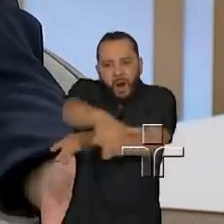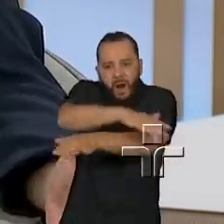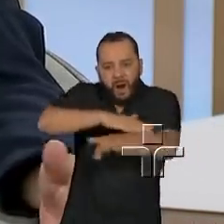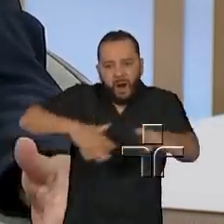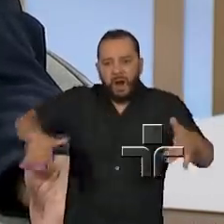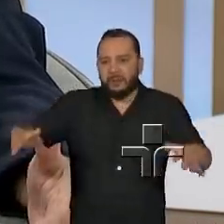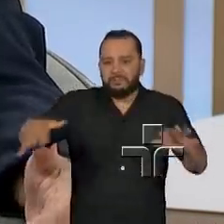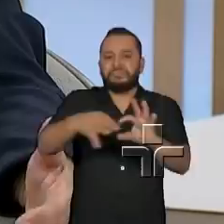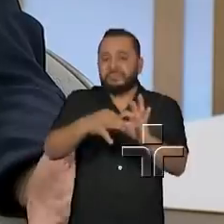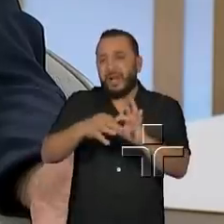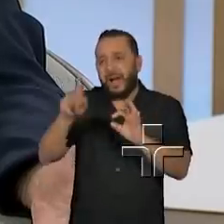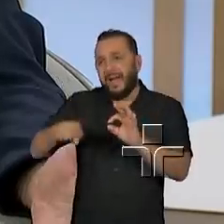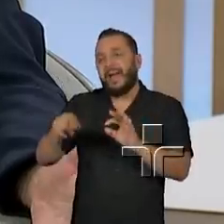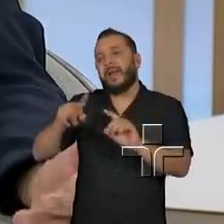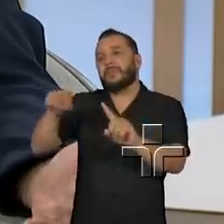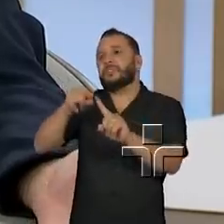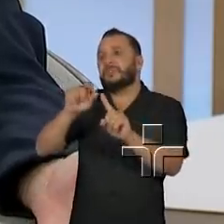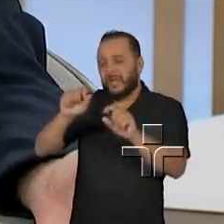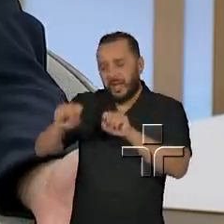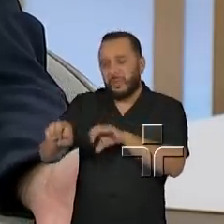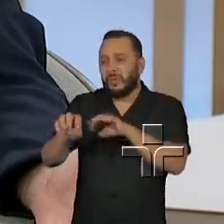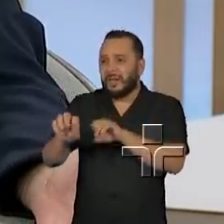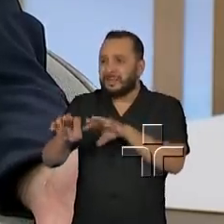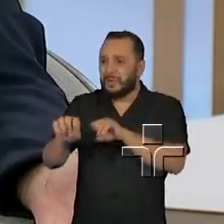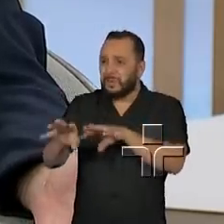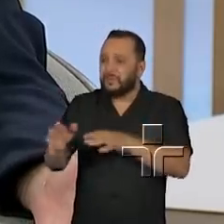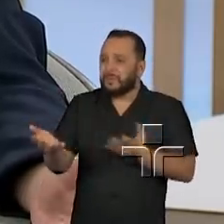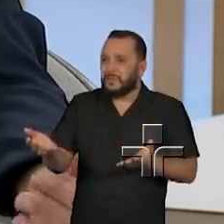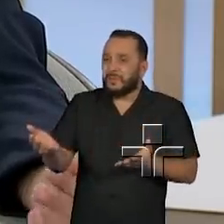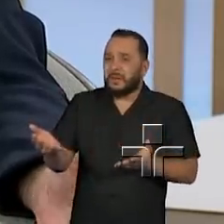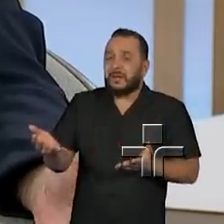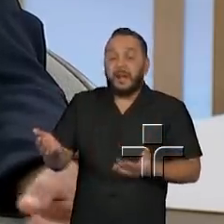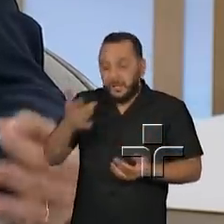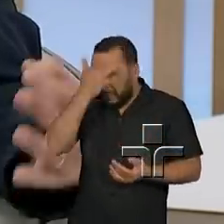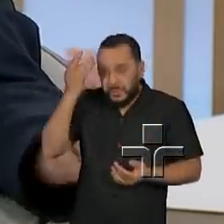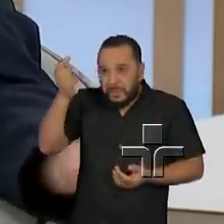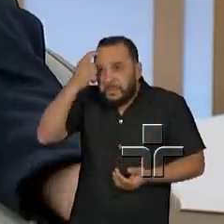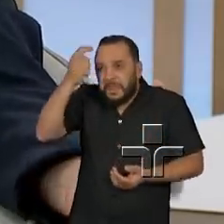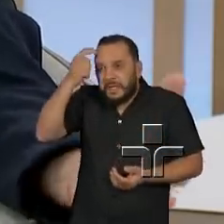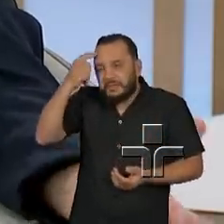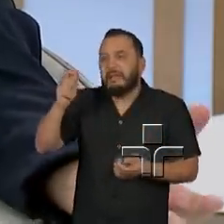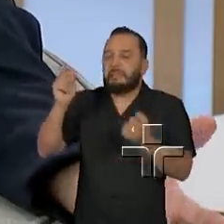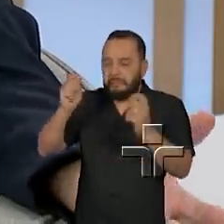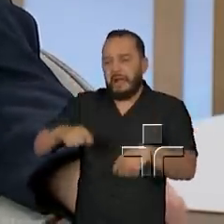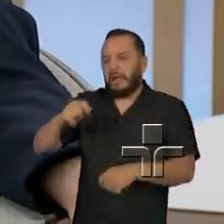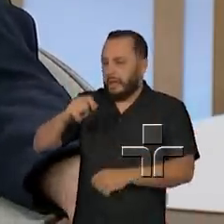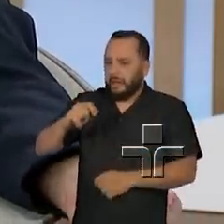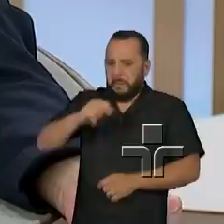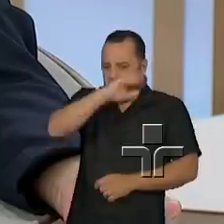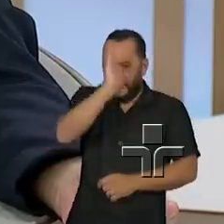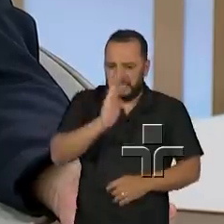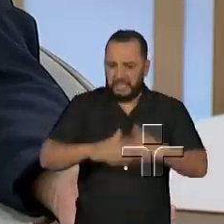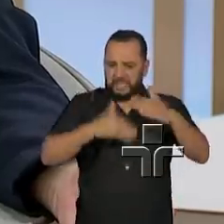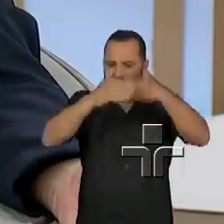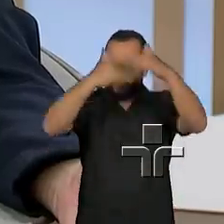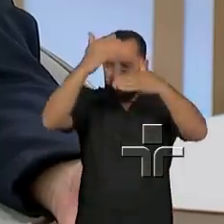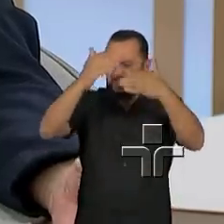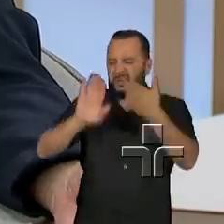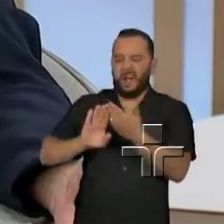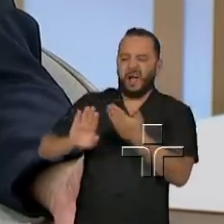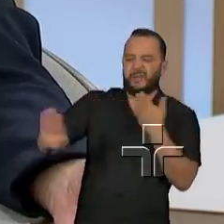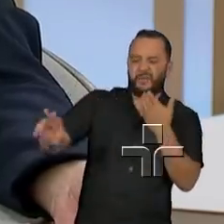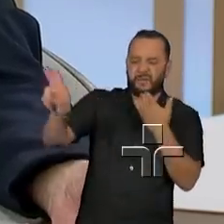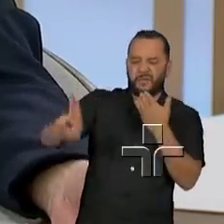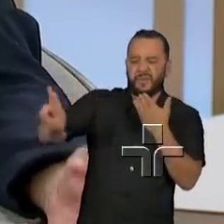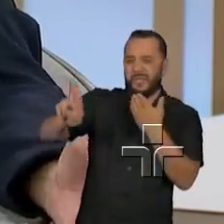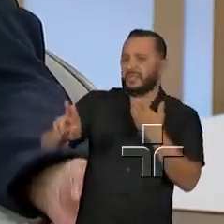fato de muita gente acreditar numa coisa insana não torna essa coisa razoável. Se as pessoas acham que vamos desenvolver o país sem universidade, elas estão loucas. As